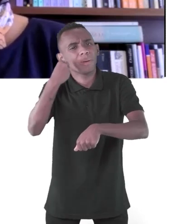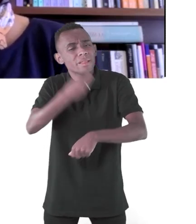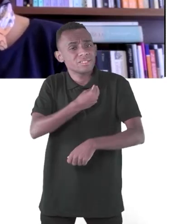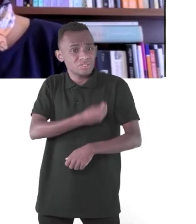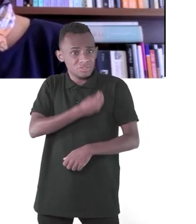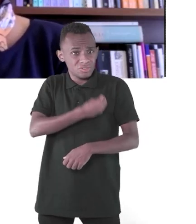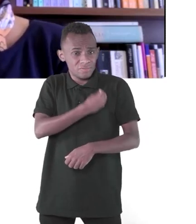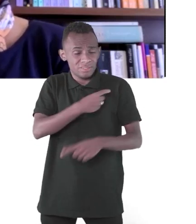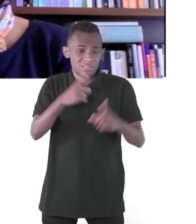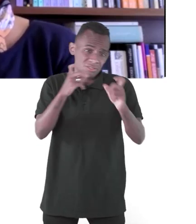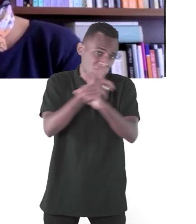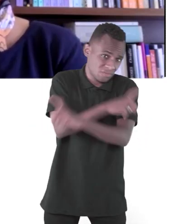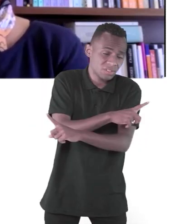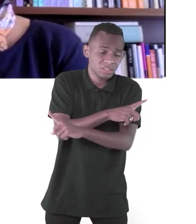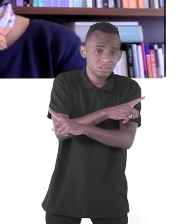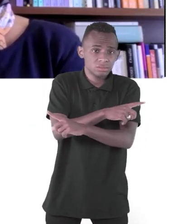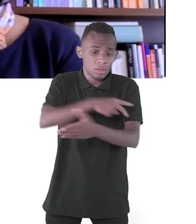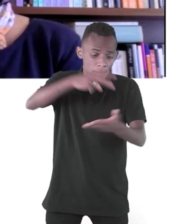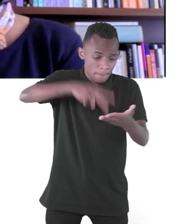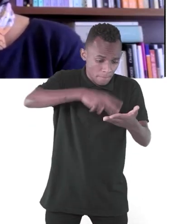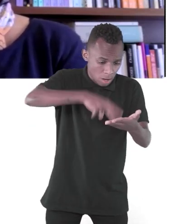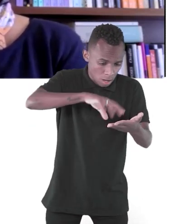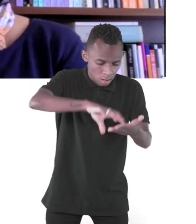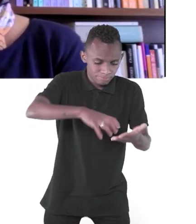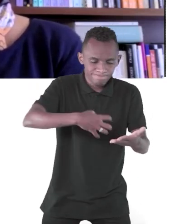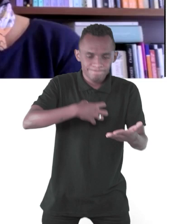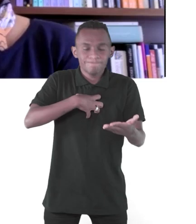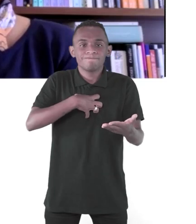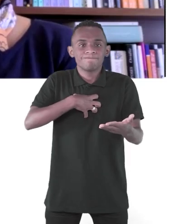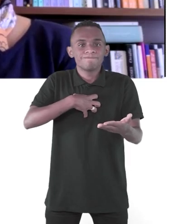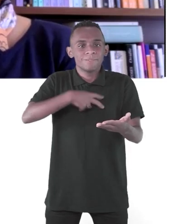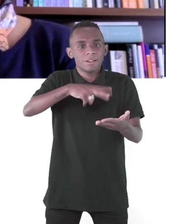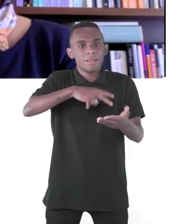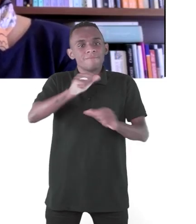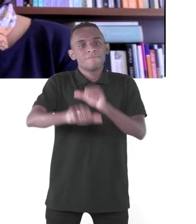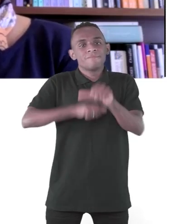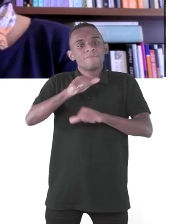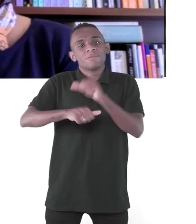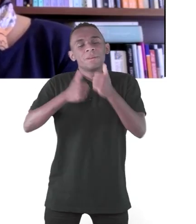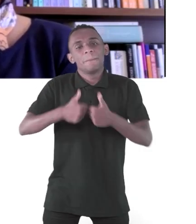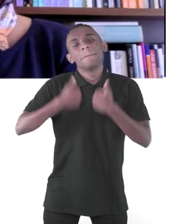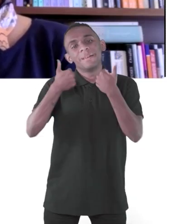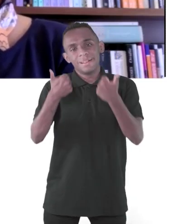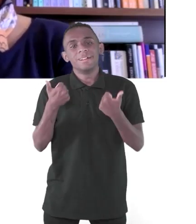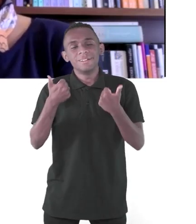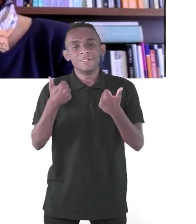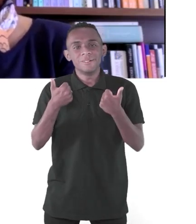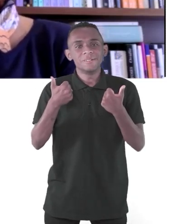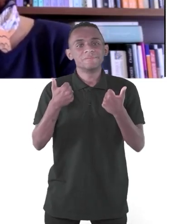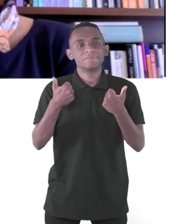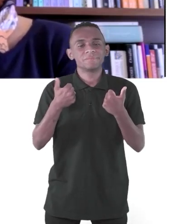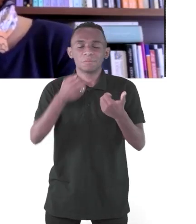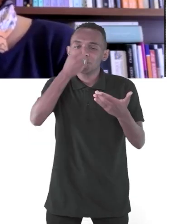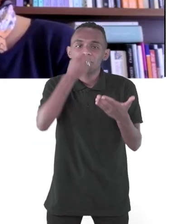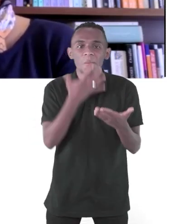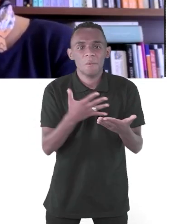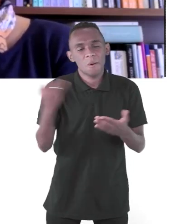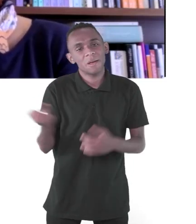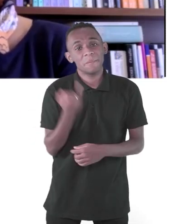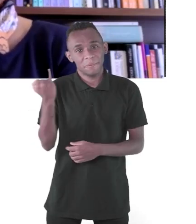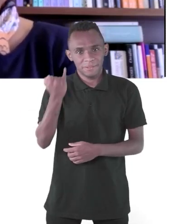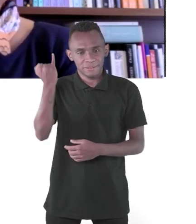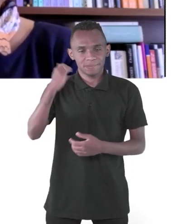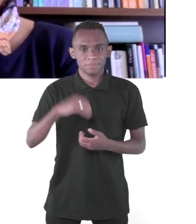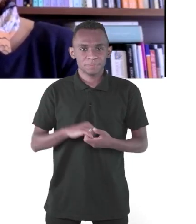vida, situações e tudo. Eles criaram a biblioterapia. Você mais ou menos sacou isso lá atrás. É muito bom, é muito